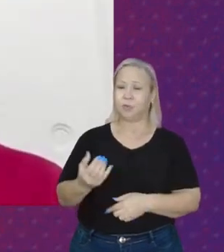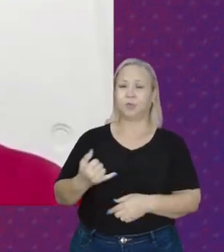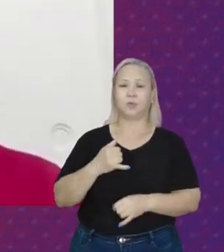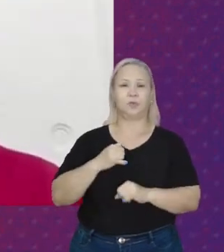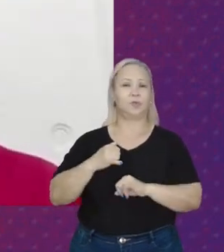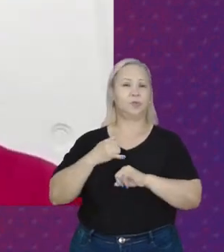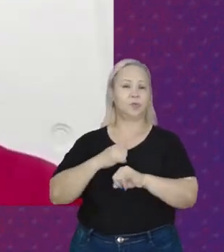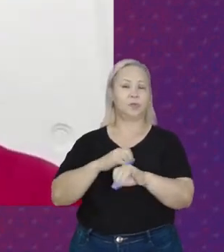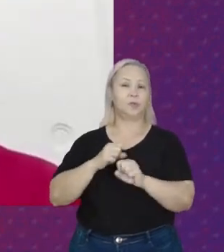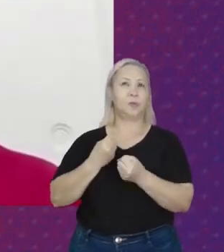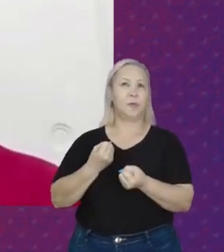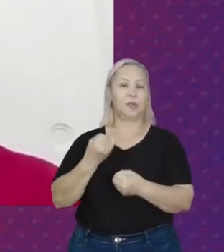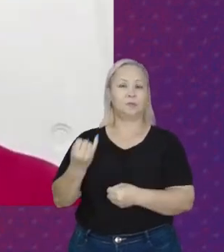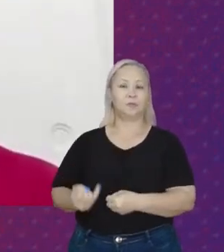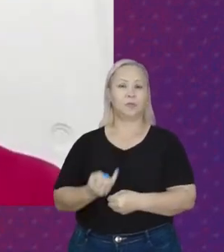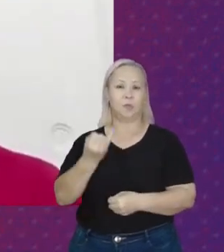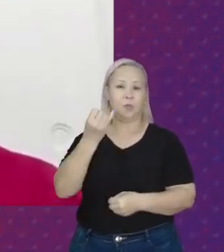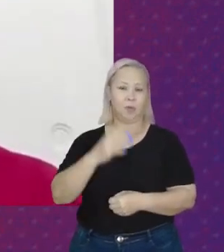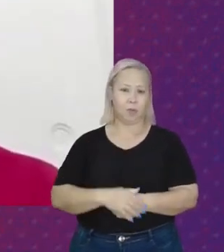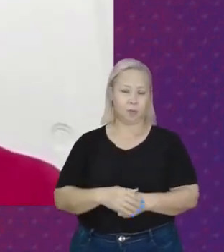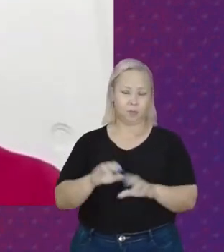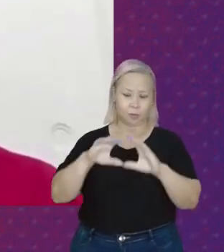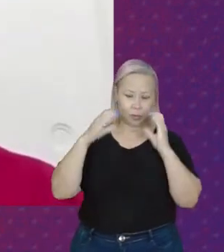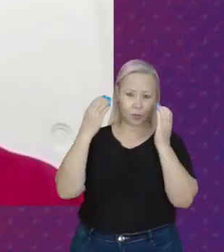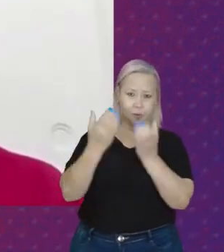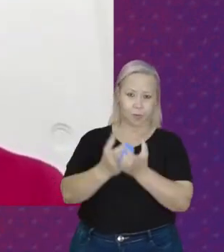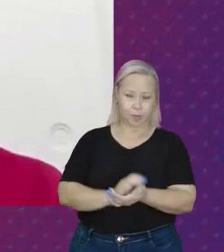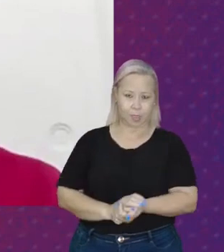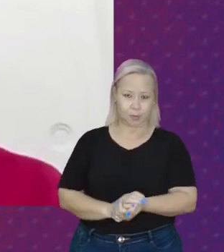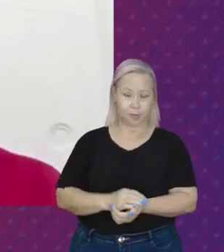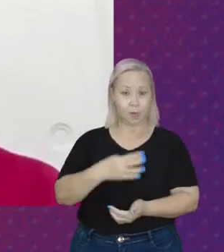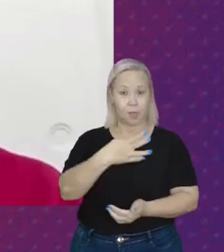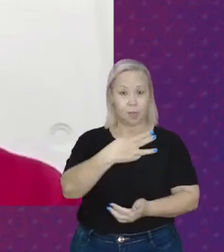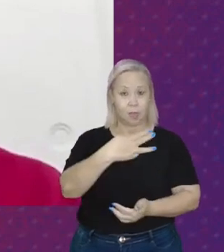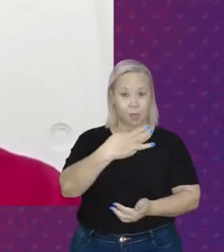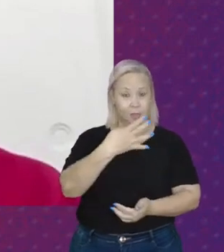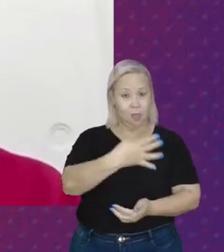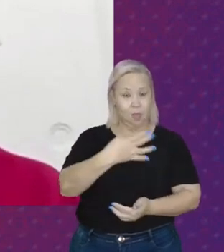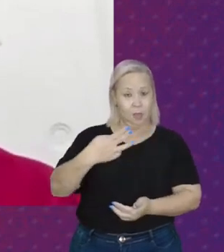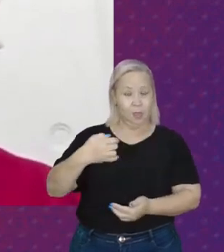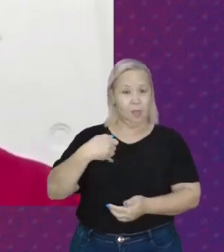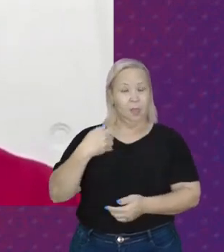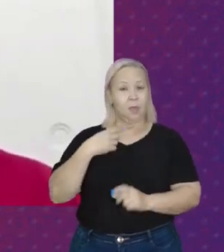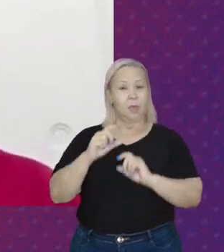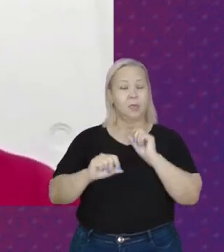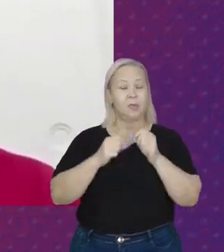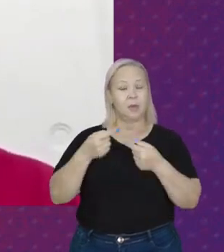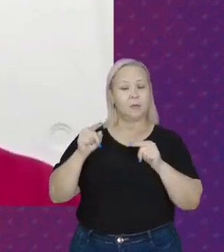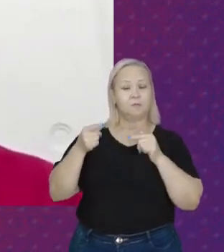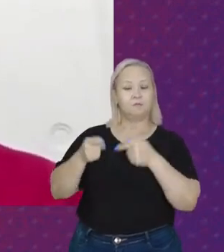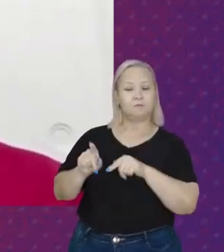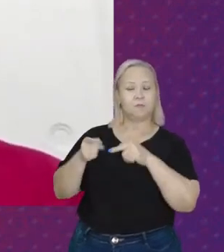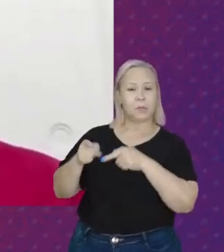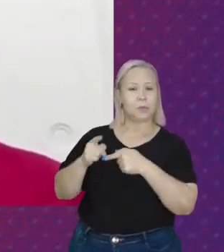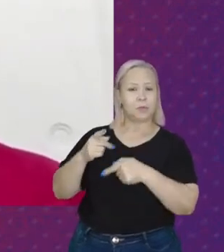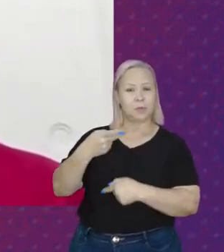importantíssimo para muitas comunidades. Então, nesses 43 anos, o PT se vê